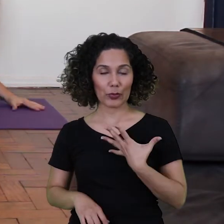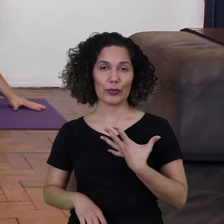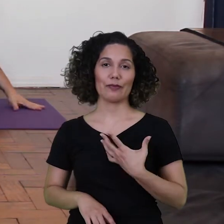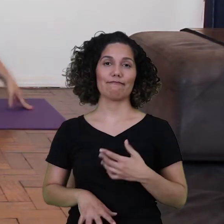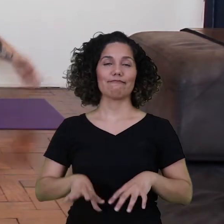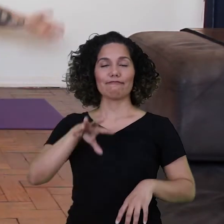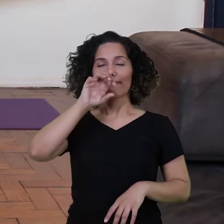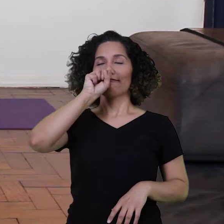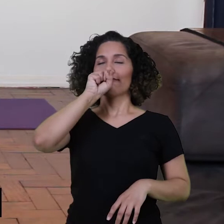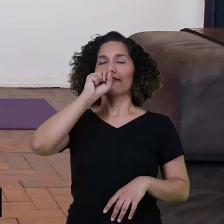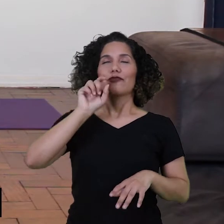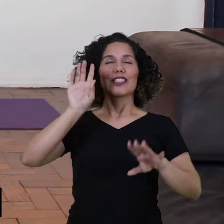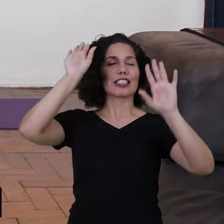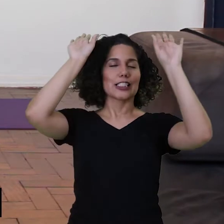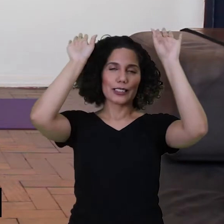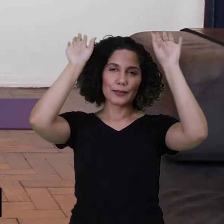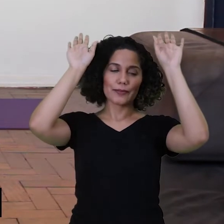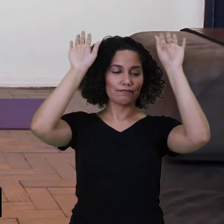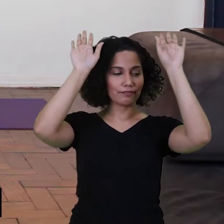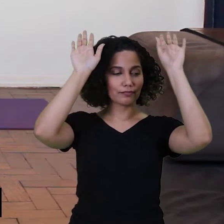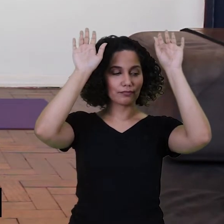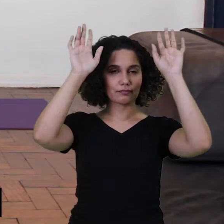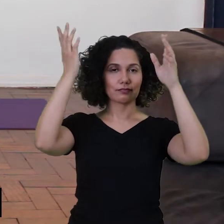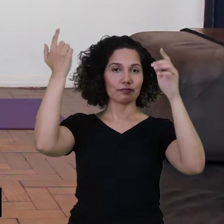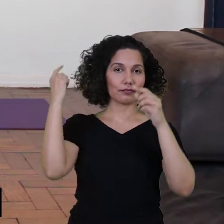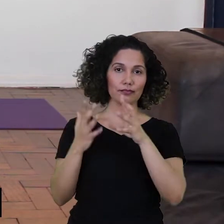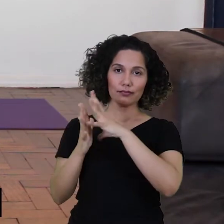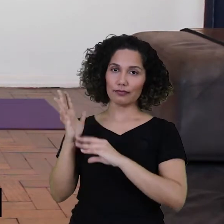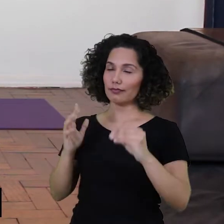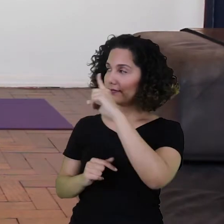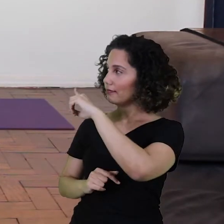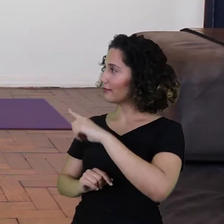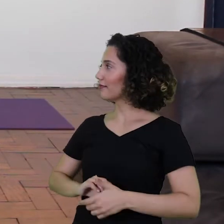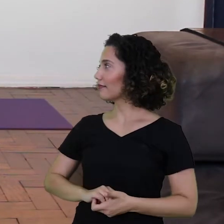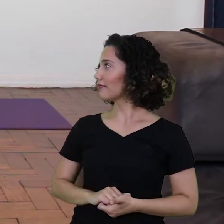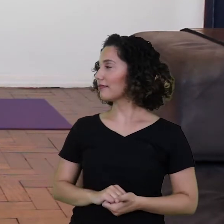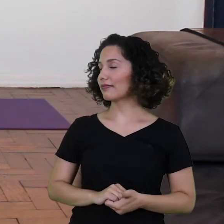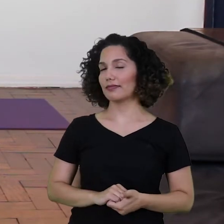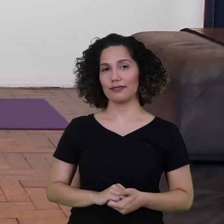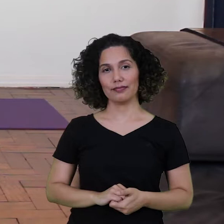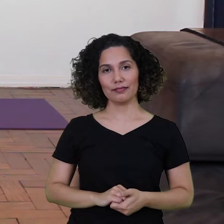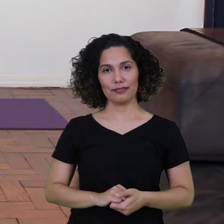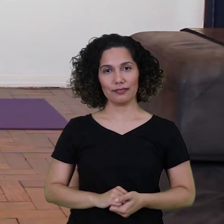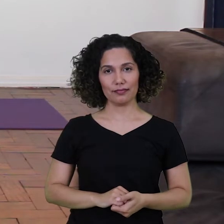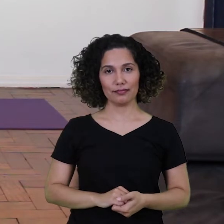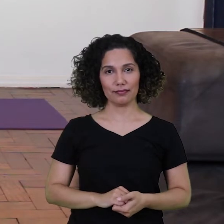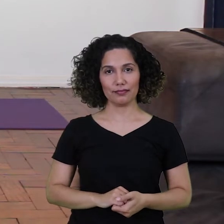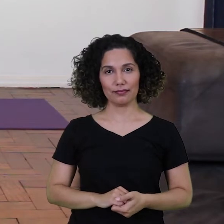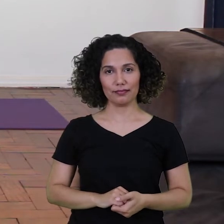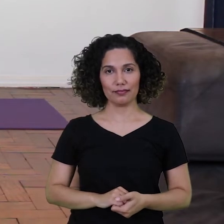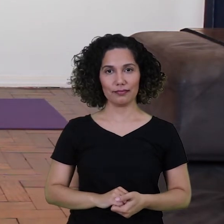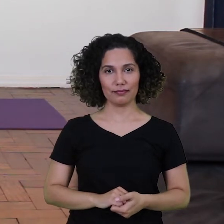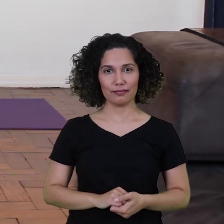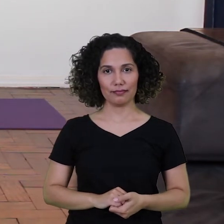Boa, inspira, volta lá para cima. Deixa o braço cair lá atrás. Braço esquerdo flexionado atrás da cabeça.